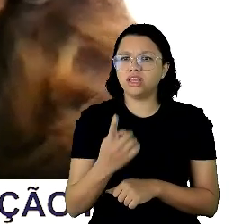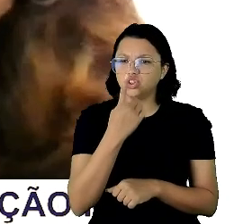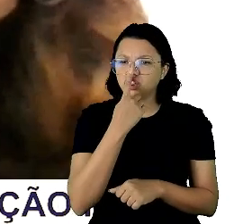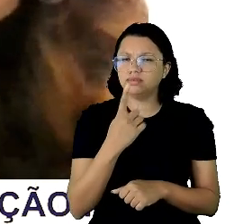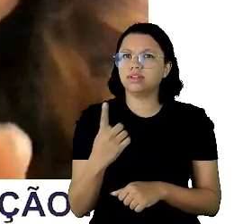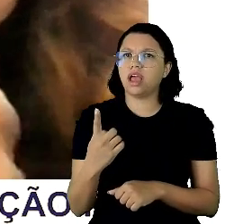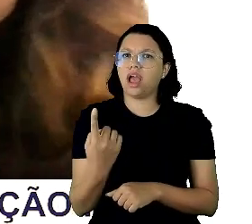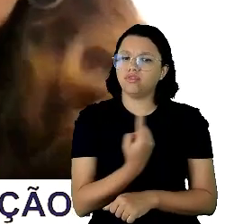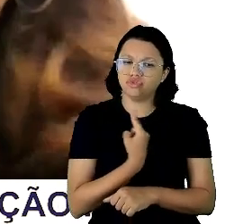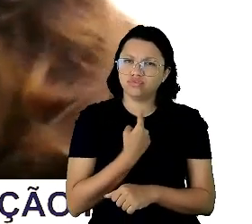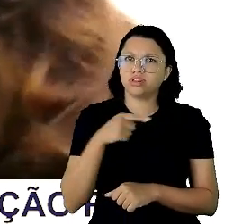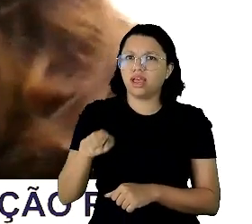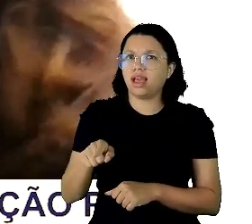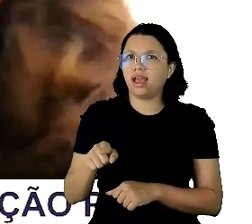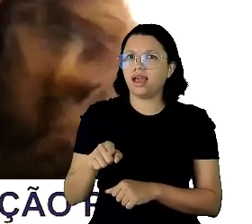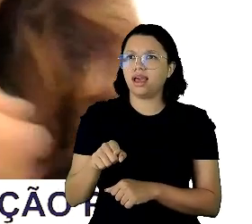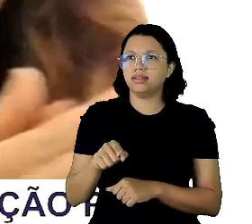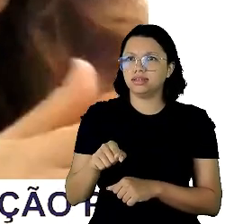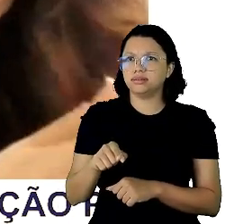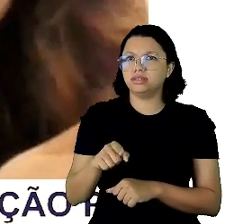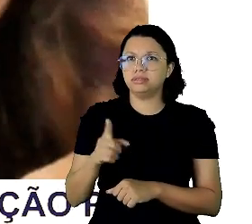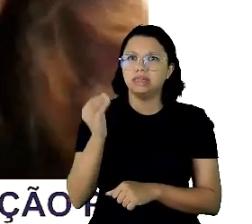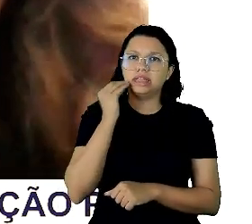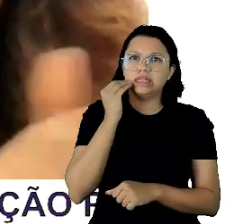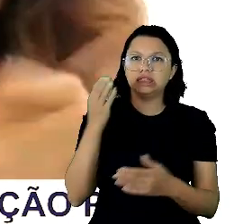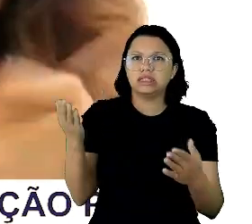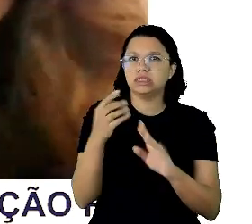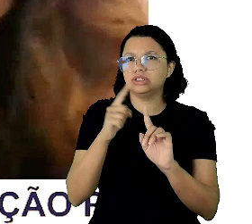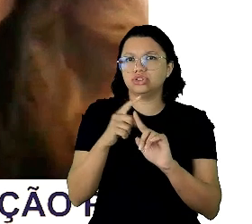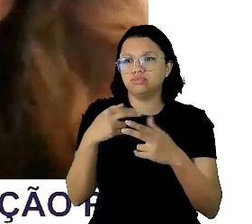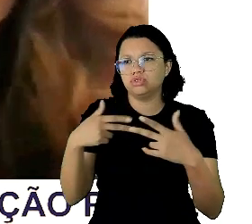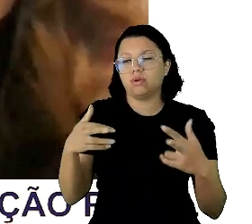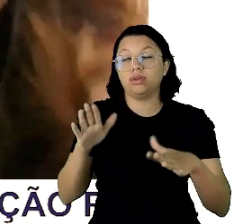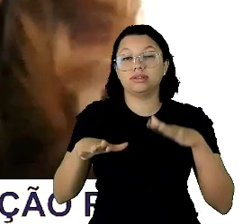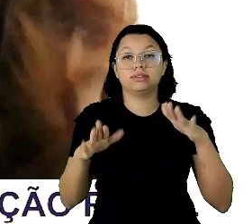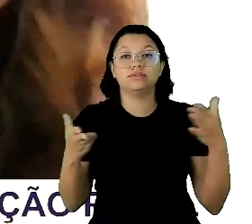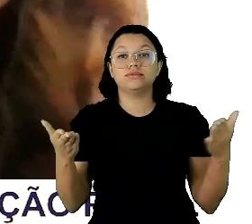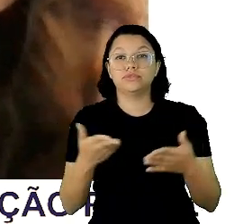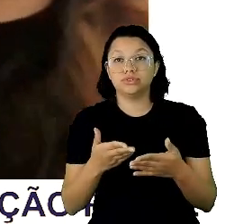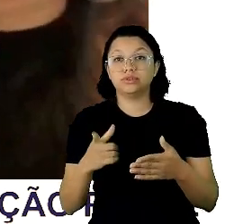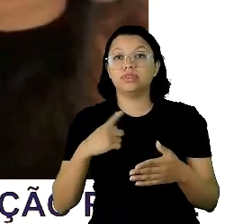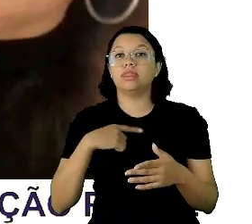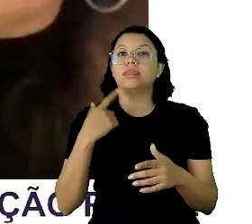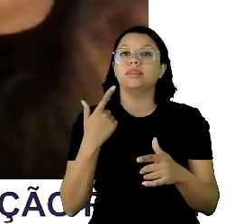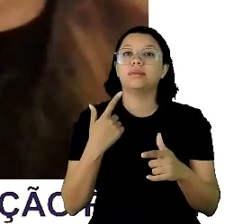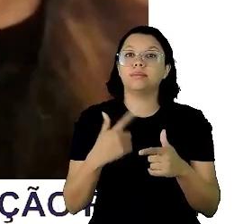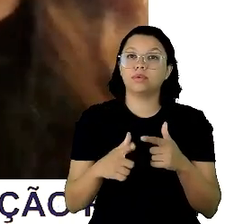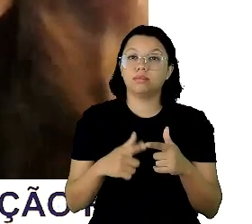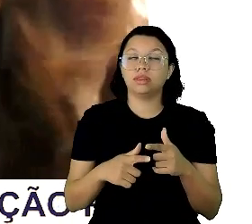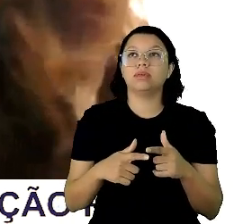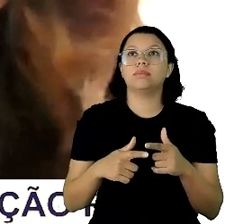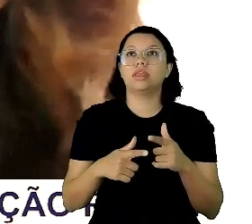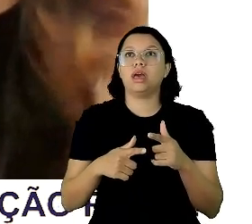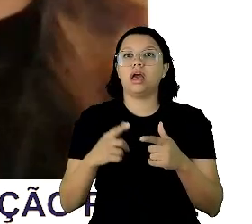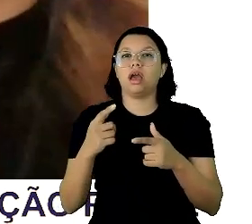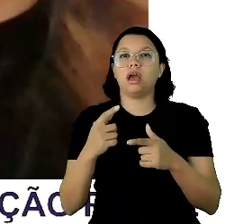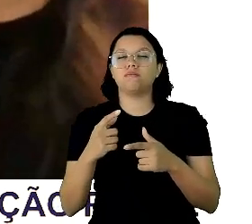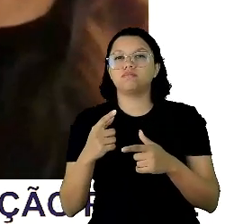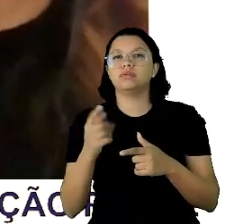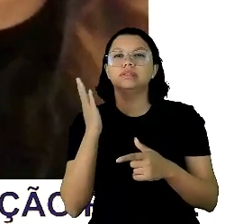individualidade dela para esse tipo de coisa. Talvez isso tenha consequência o quê? Na dosimetria da pena,